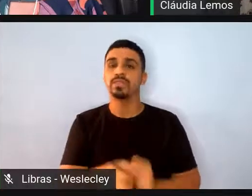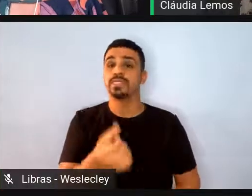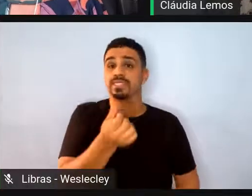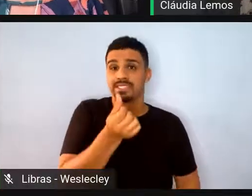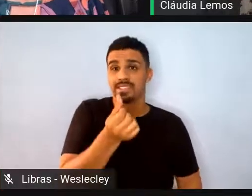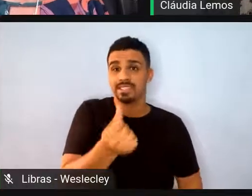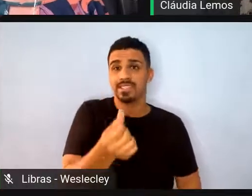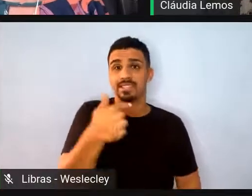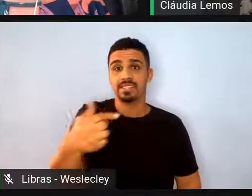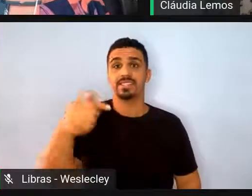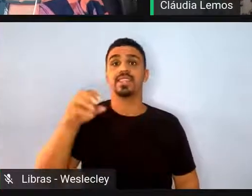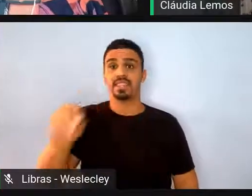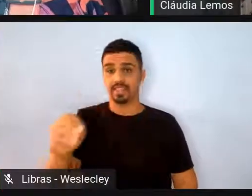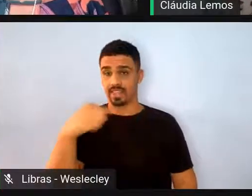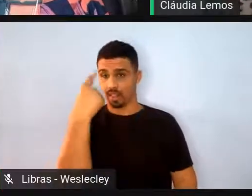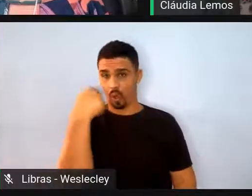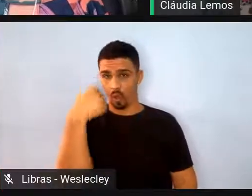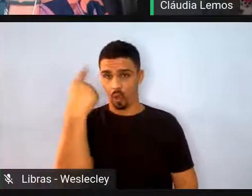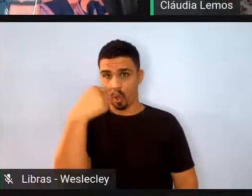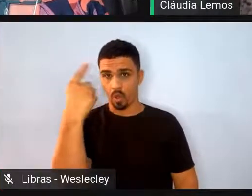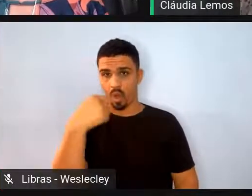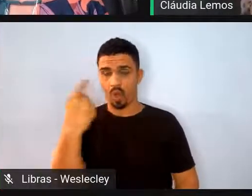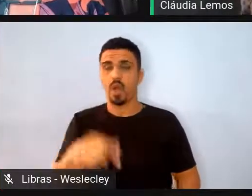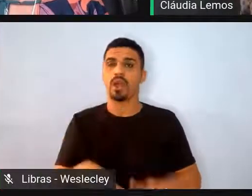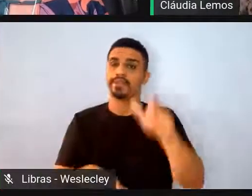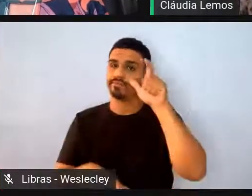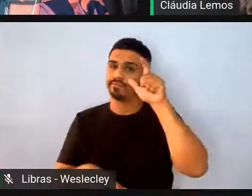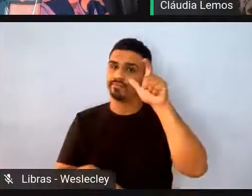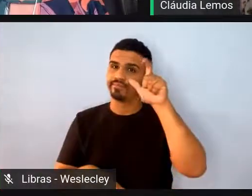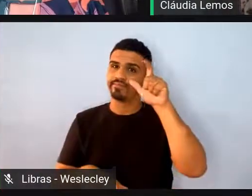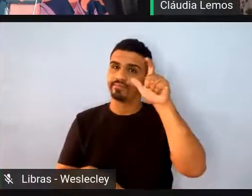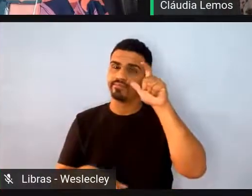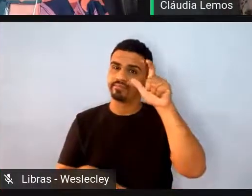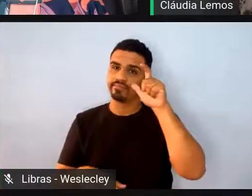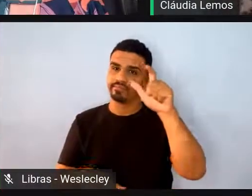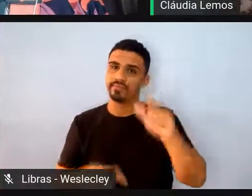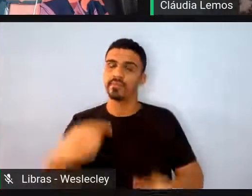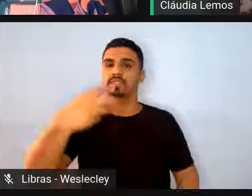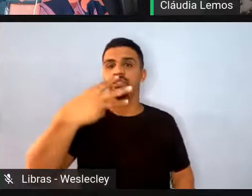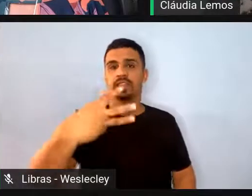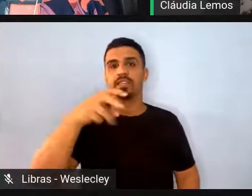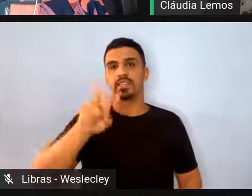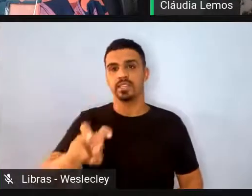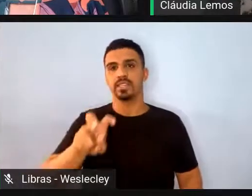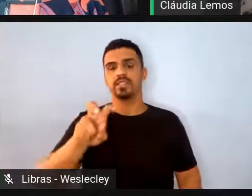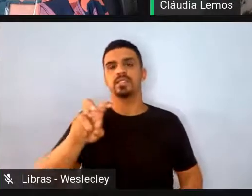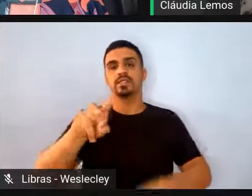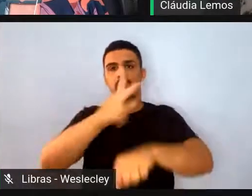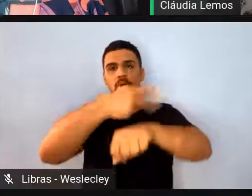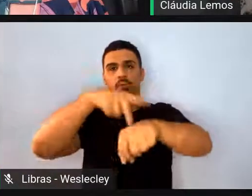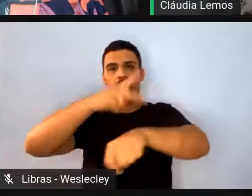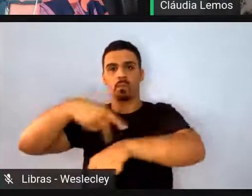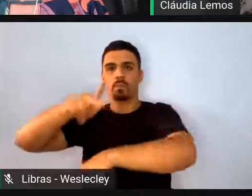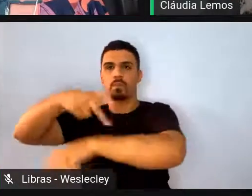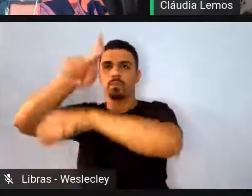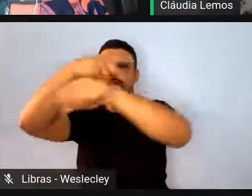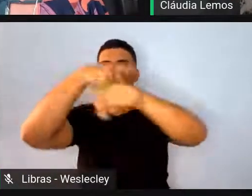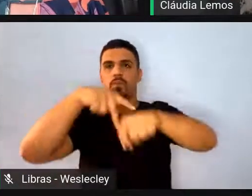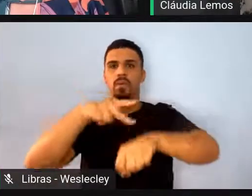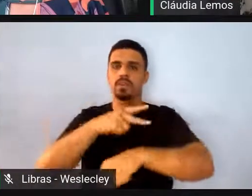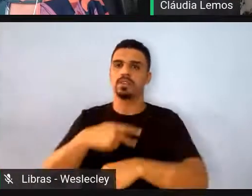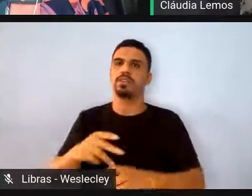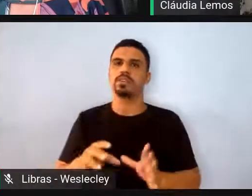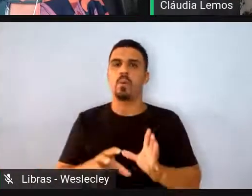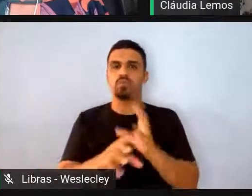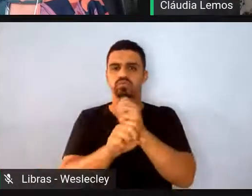670. 670 horas de sessões plenárias, de 35 países, 55 casas parlamentares. Então, um